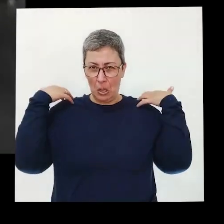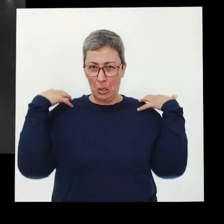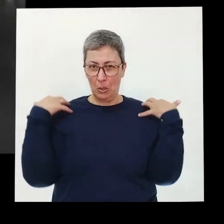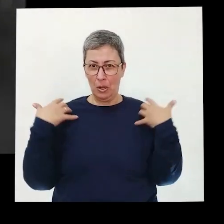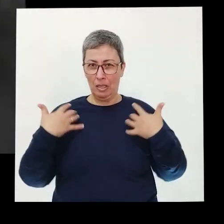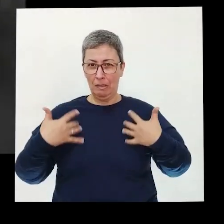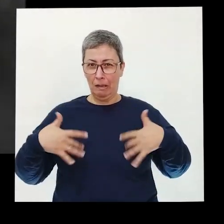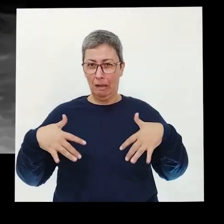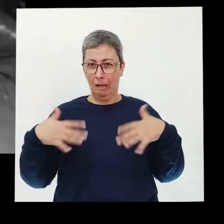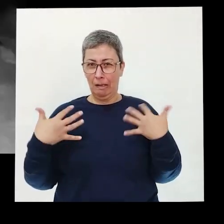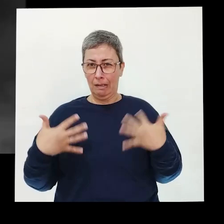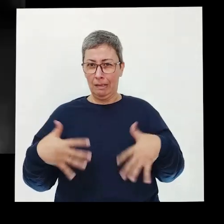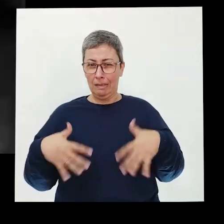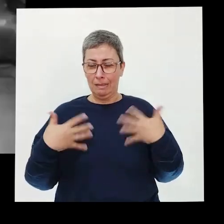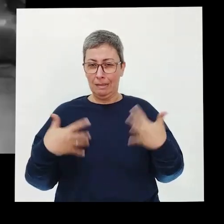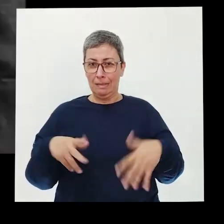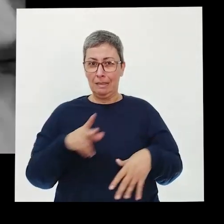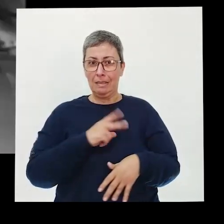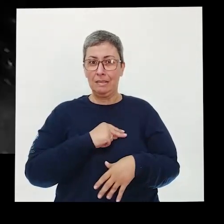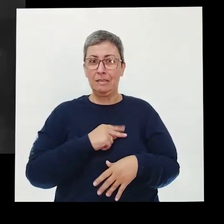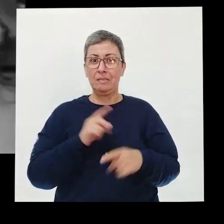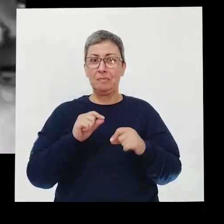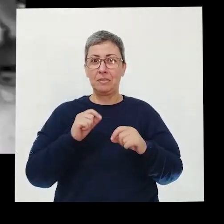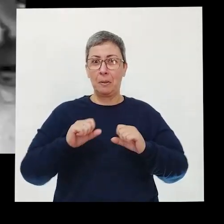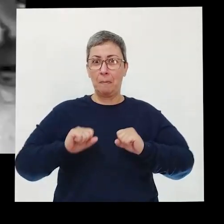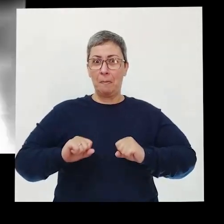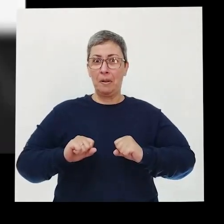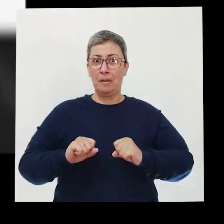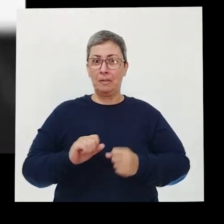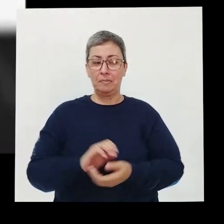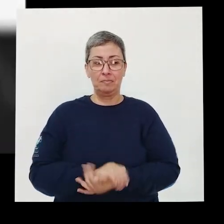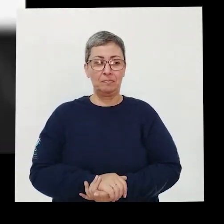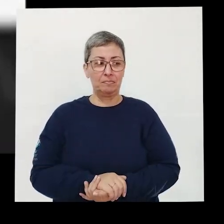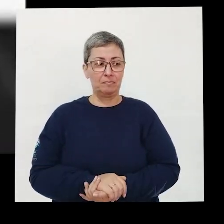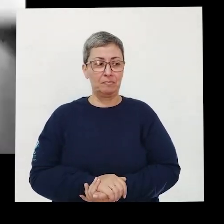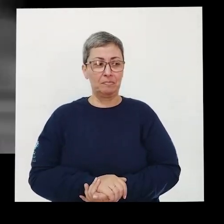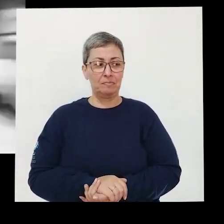suas costas, rapaz, te paralisa.